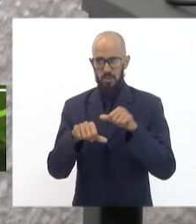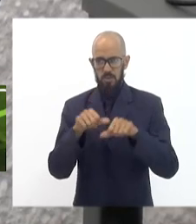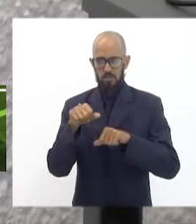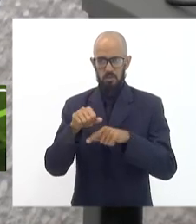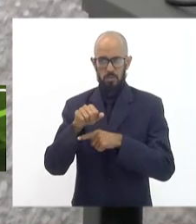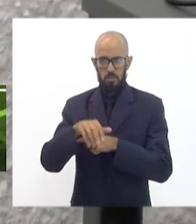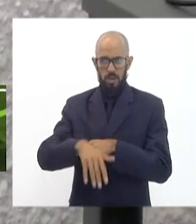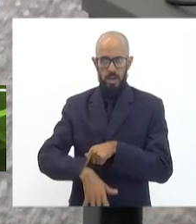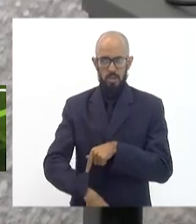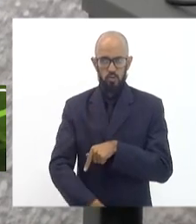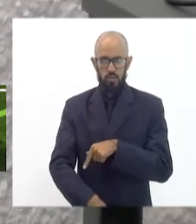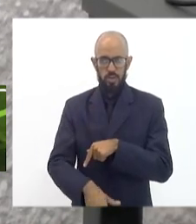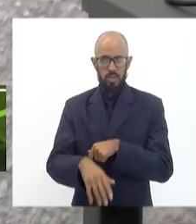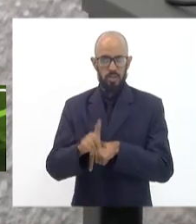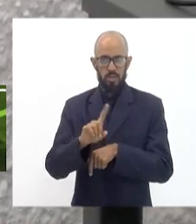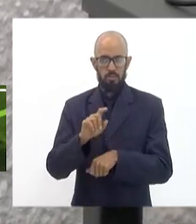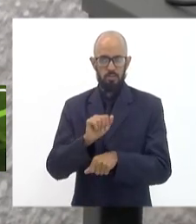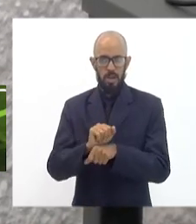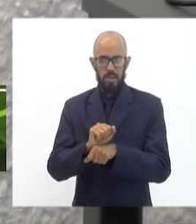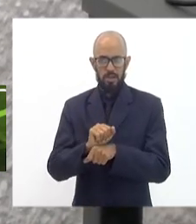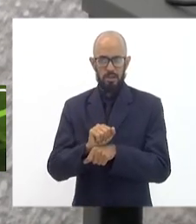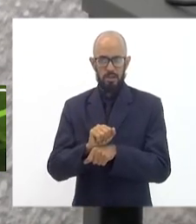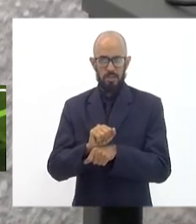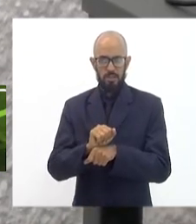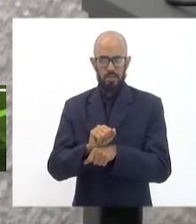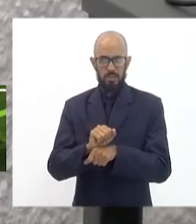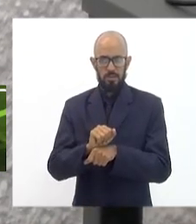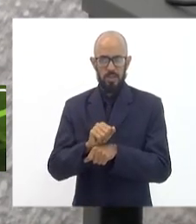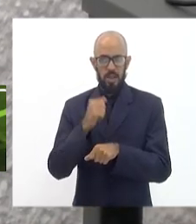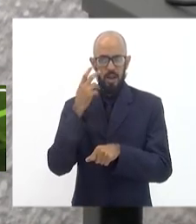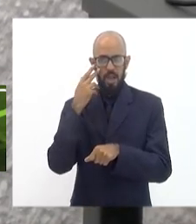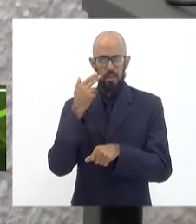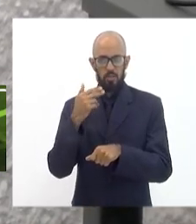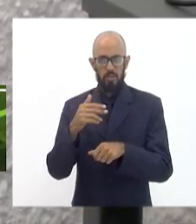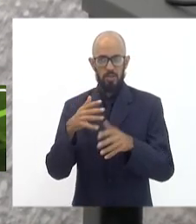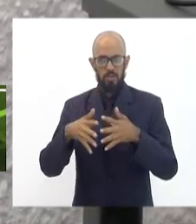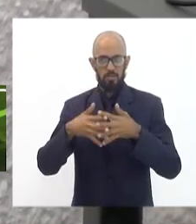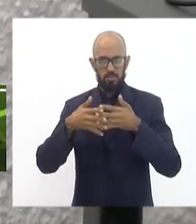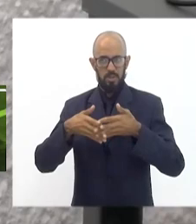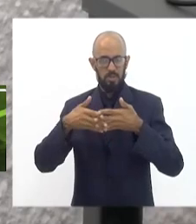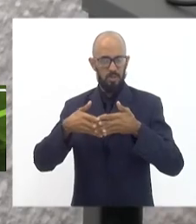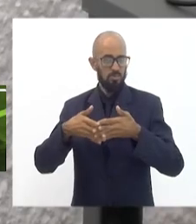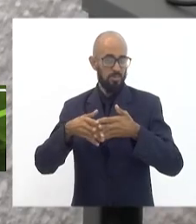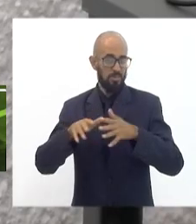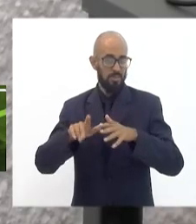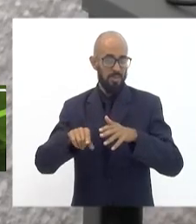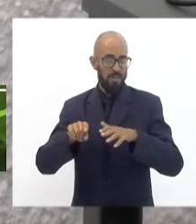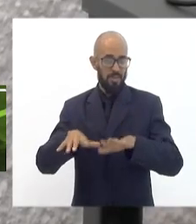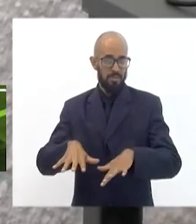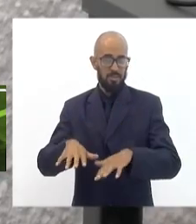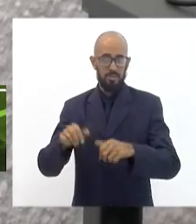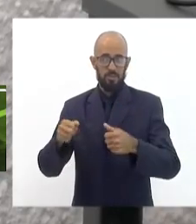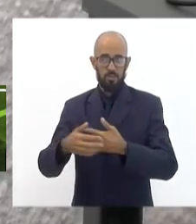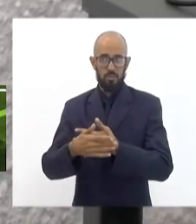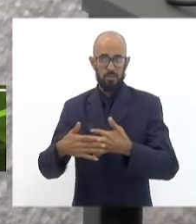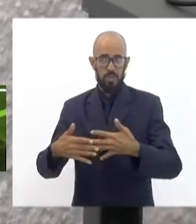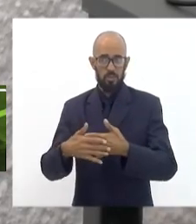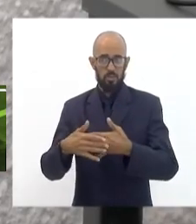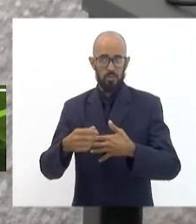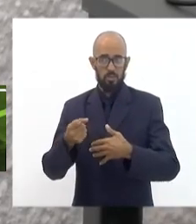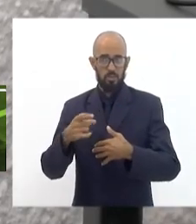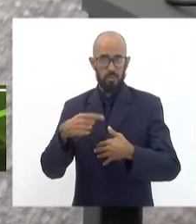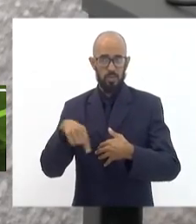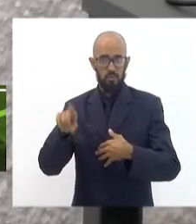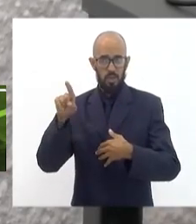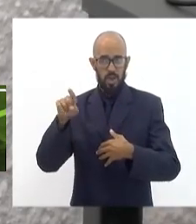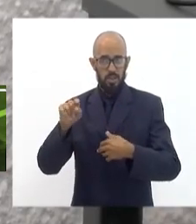Cascata numa cachoeira e não para eu tava natureza de Petrópolis tem muito disso então é no centro da cidade não para você for